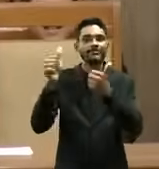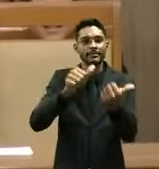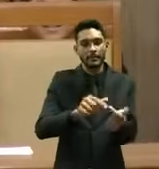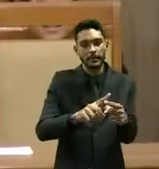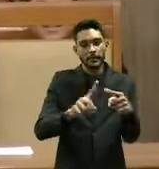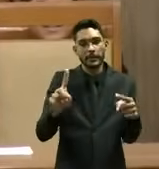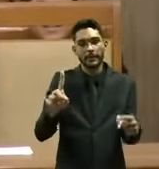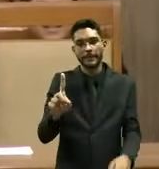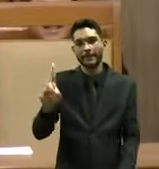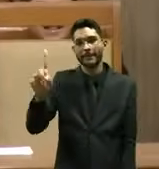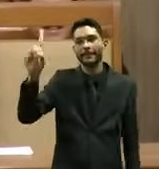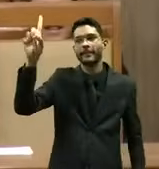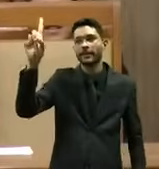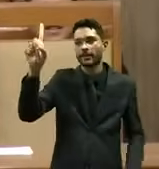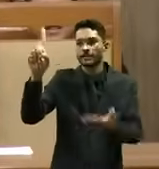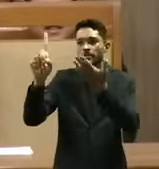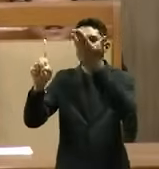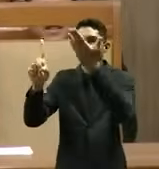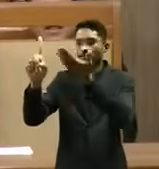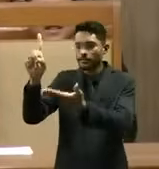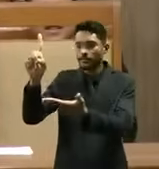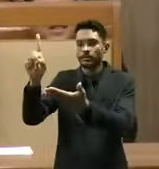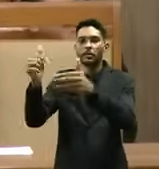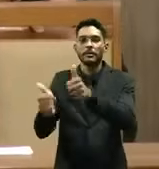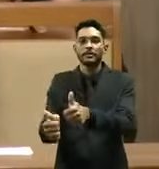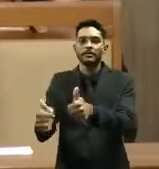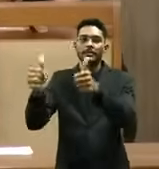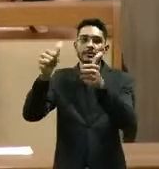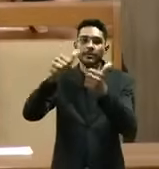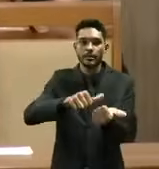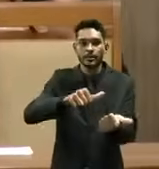eu ele vos batizará com o Espírito